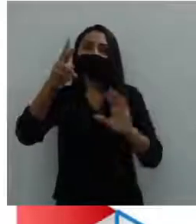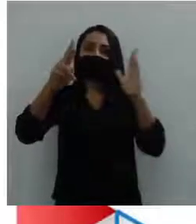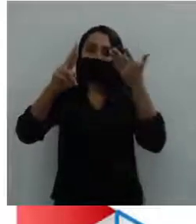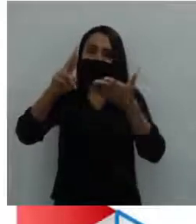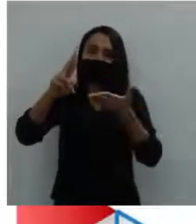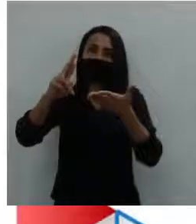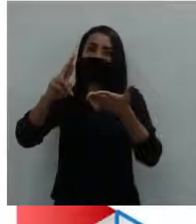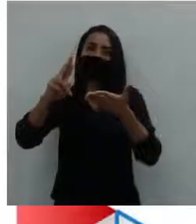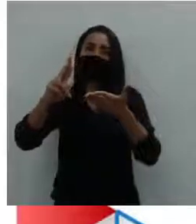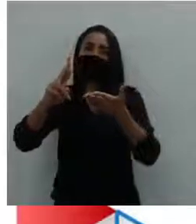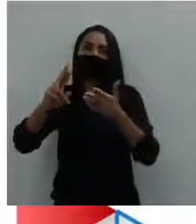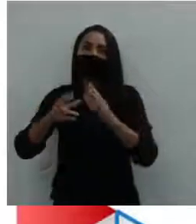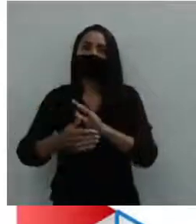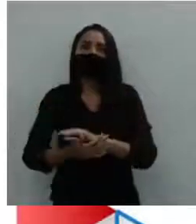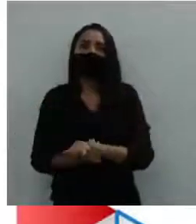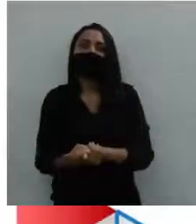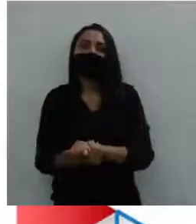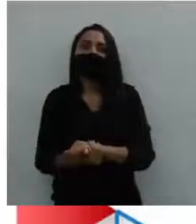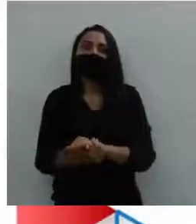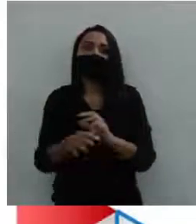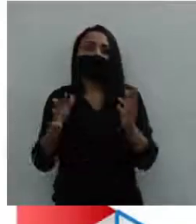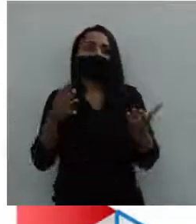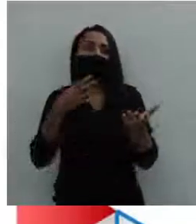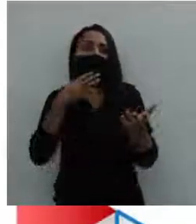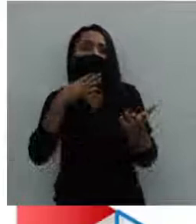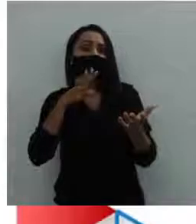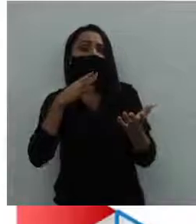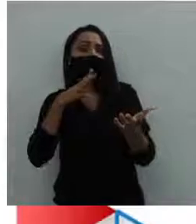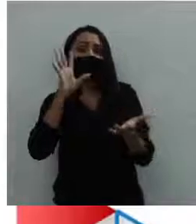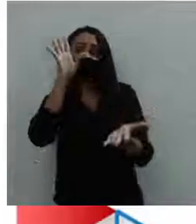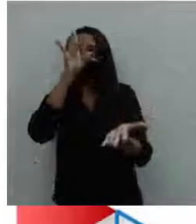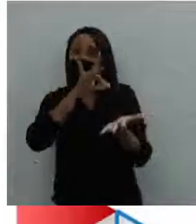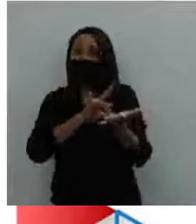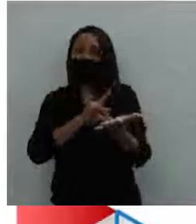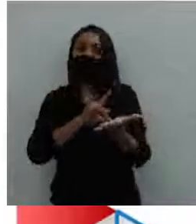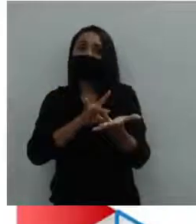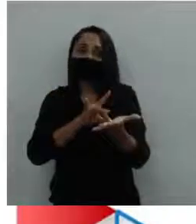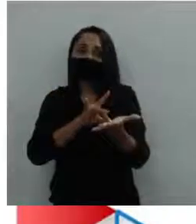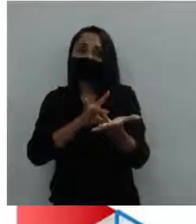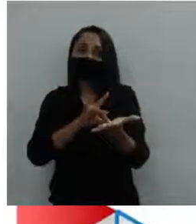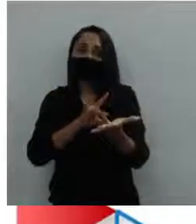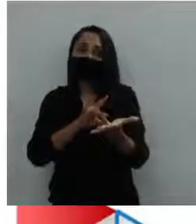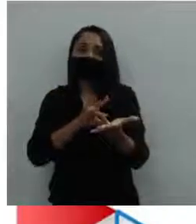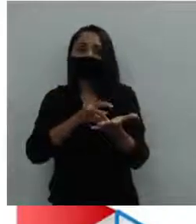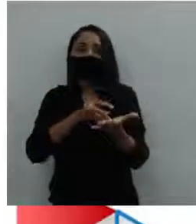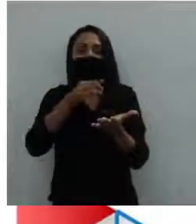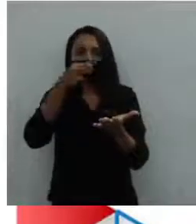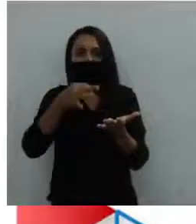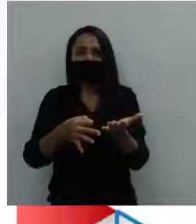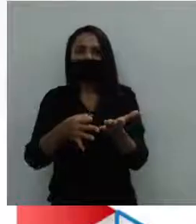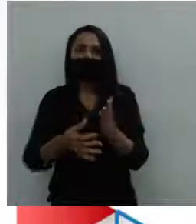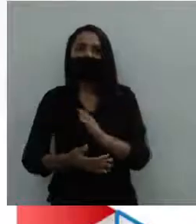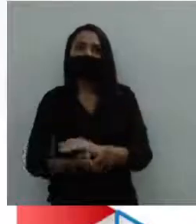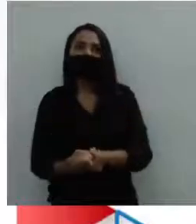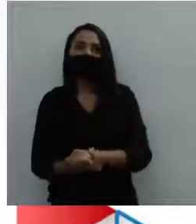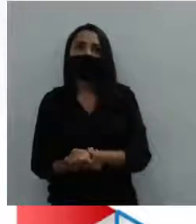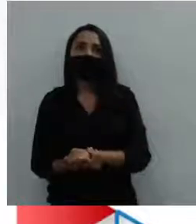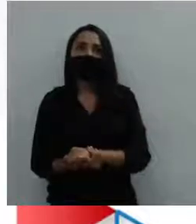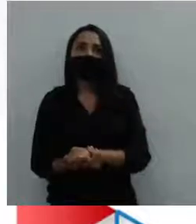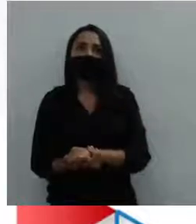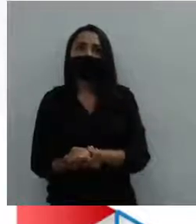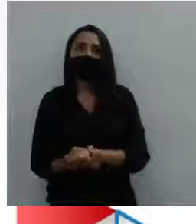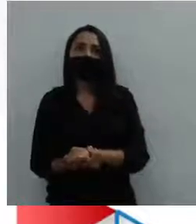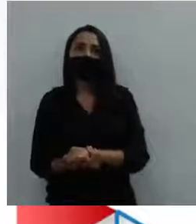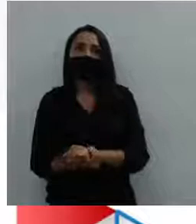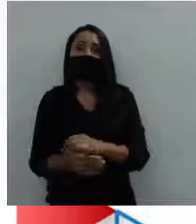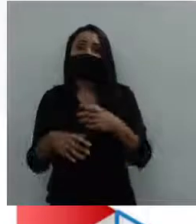representação aí sobre a questão do não conhecer a realidade como ela é, certo? Então, alegoria. E olhem aí